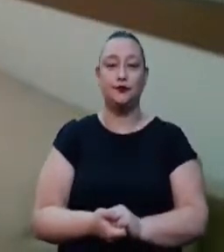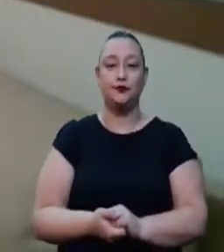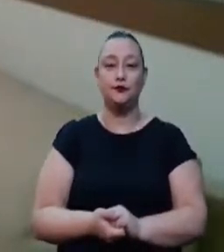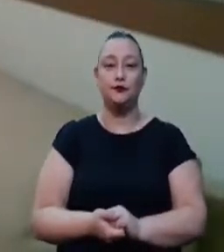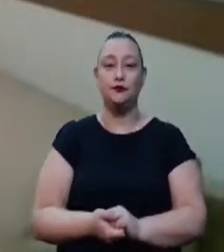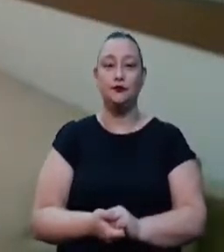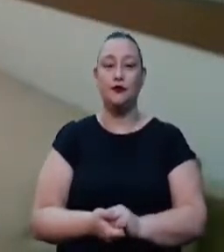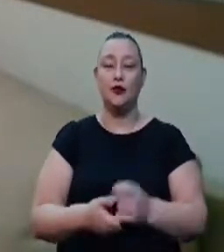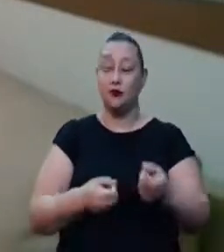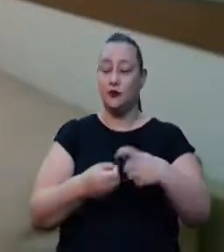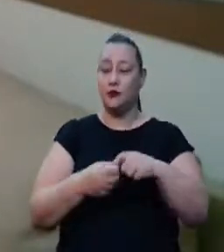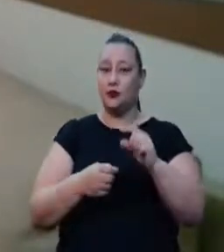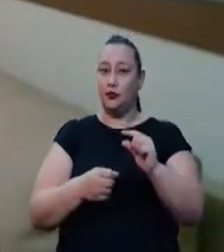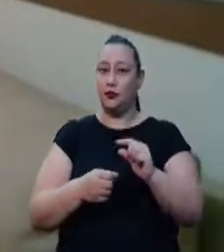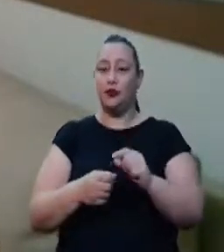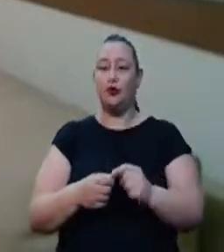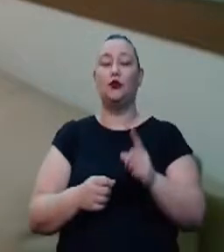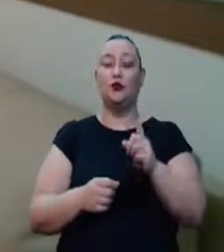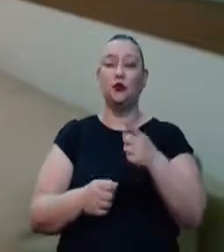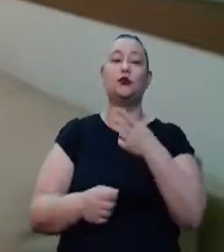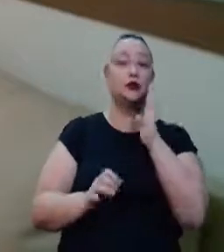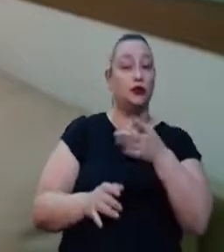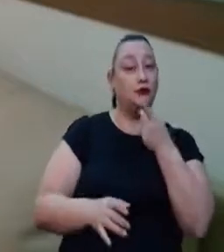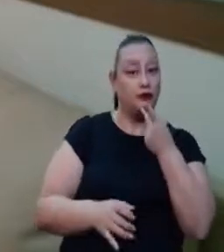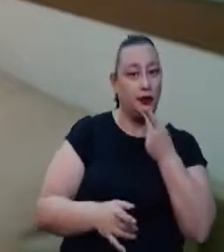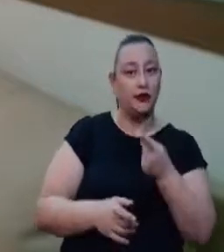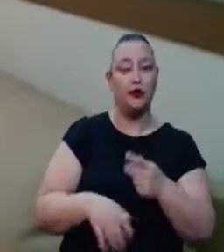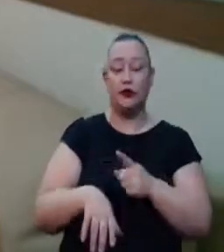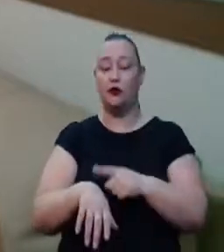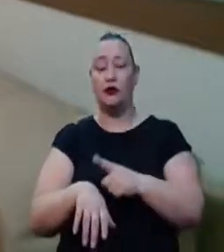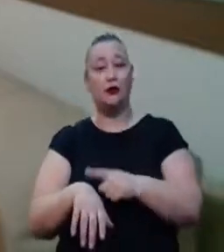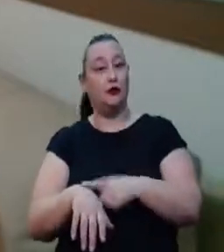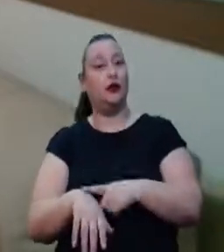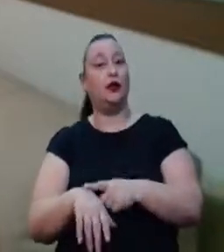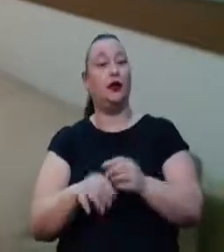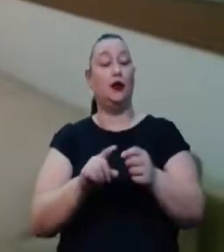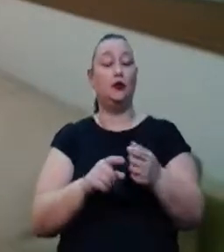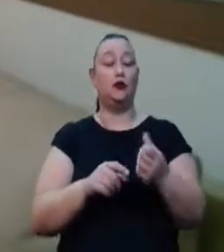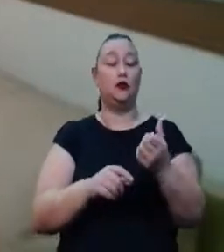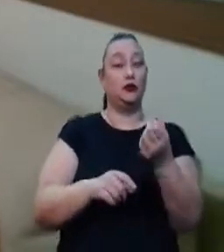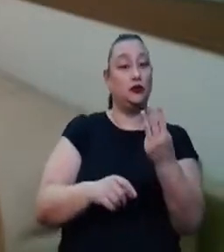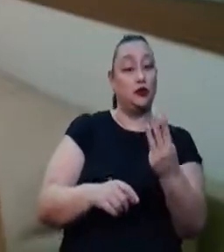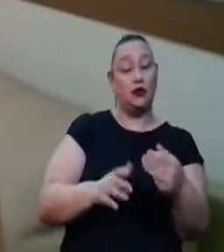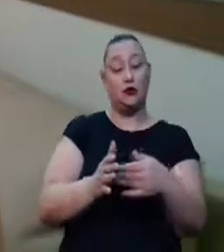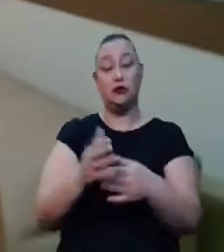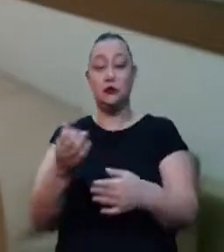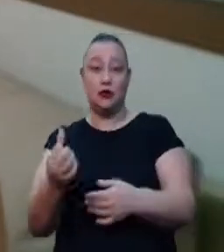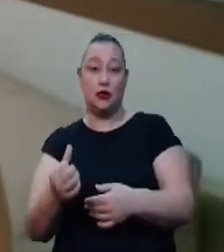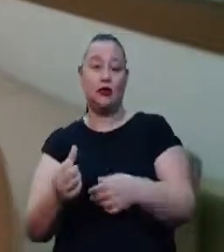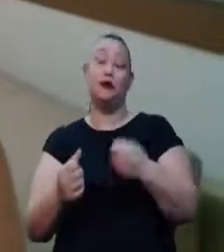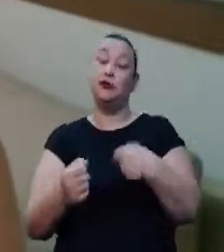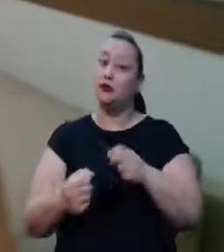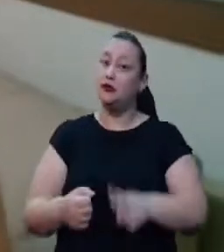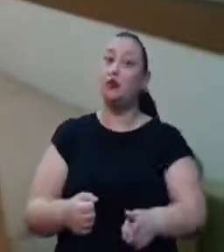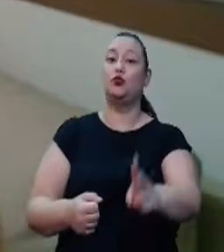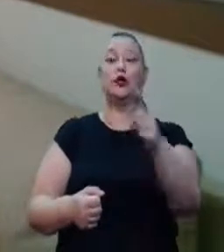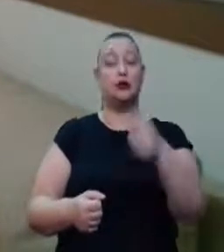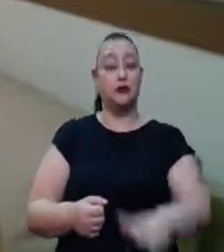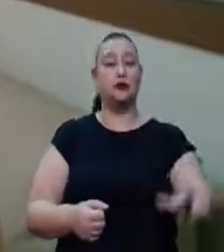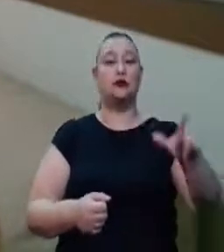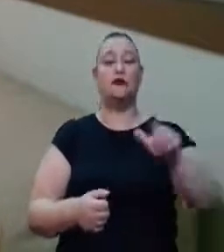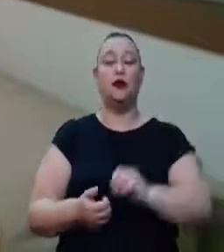Deixa eu só voltar. Uma eu comentei, né, que era a duração da toxina, porque que ela tem que ser aplicada várias vezes. A